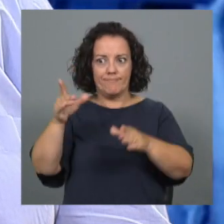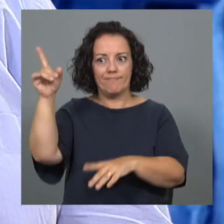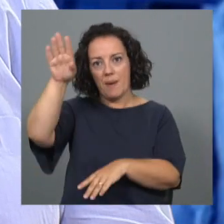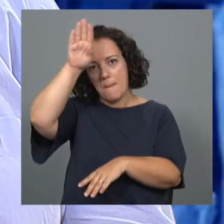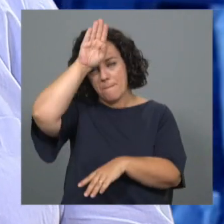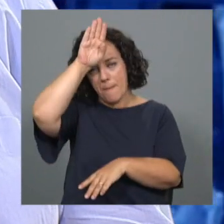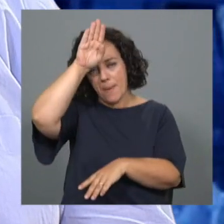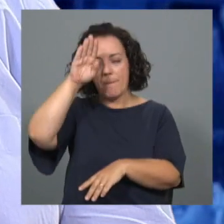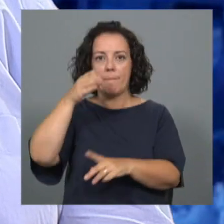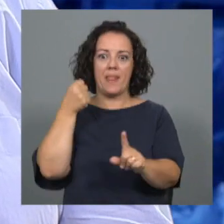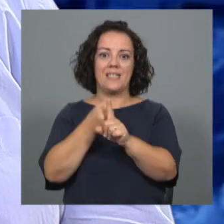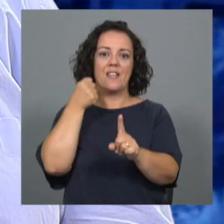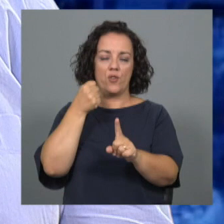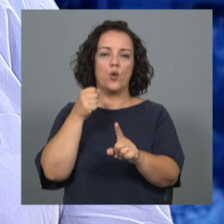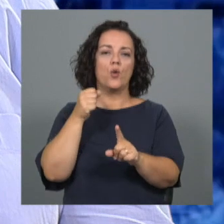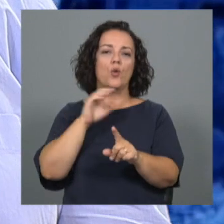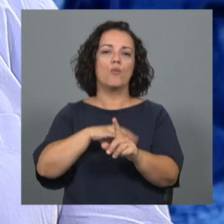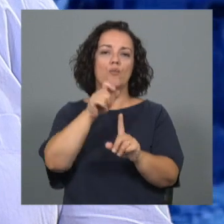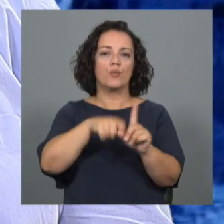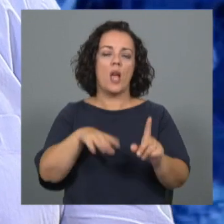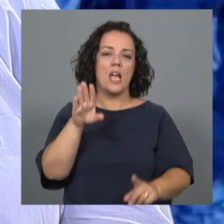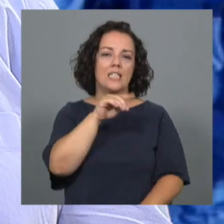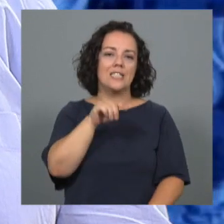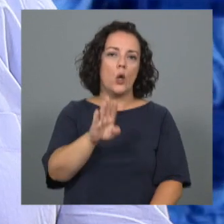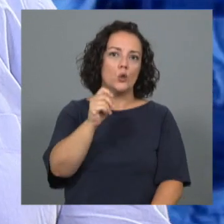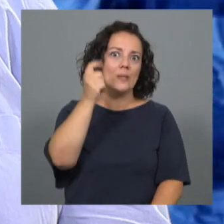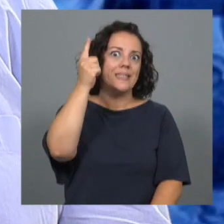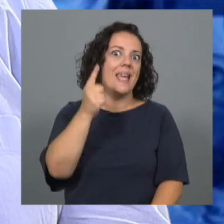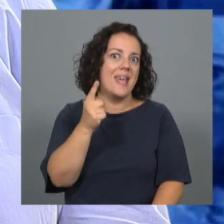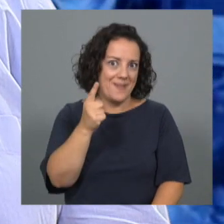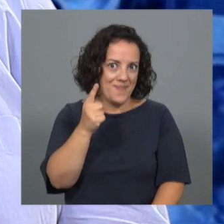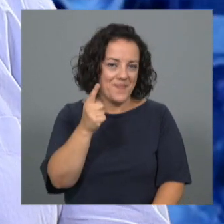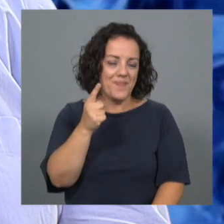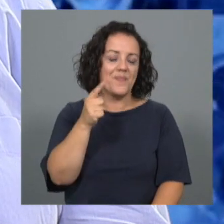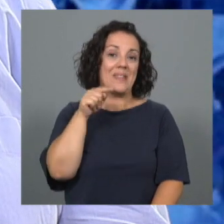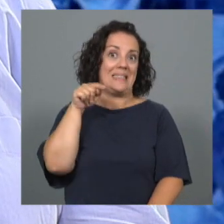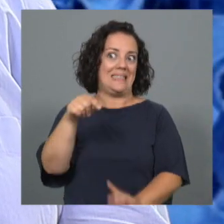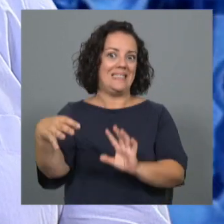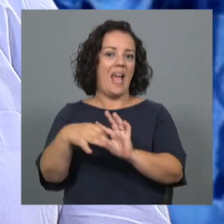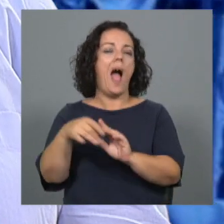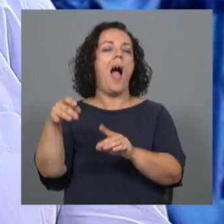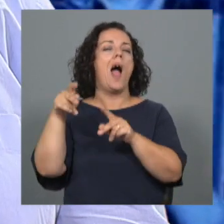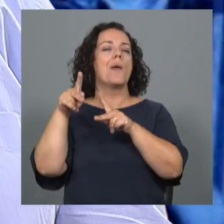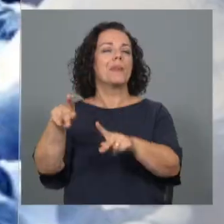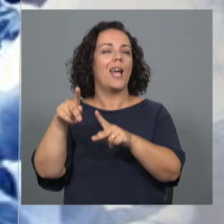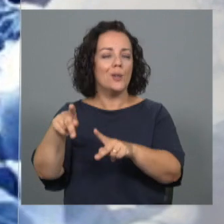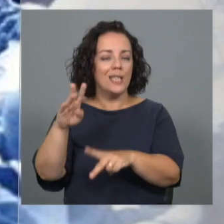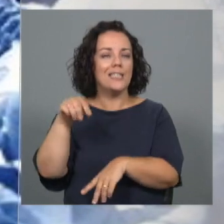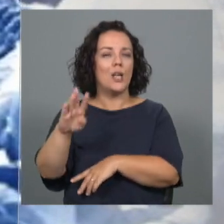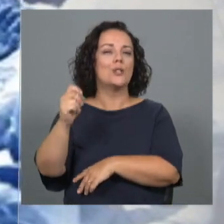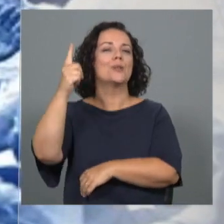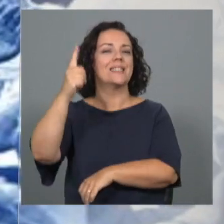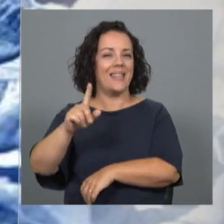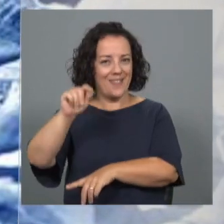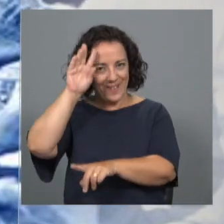Francisco, com o São José à espreita, e portanto desenvolvemos uma pedagogia de São José também a inspirar a